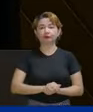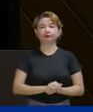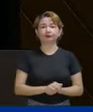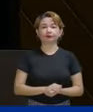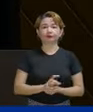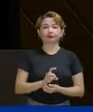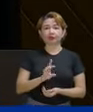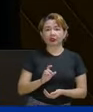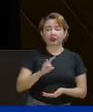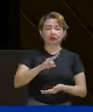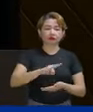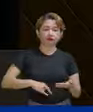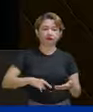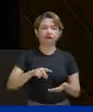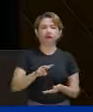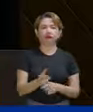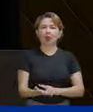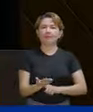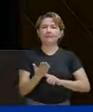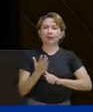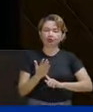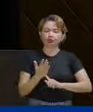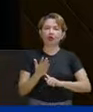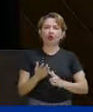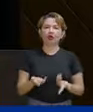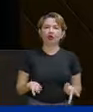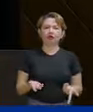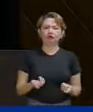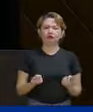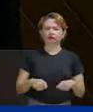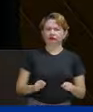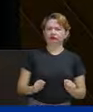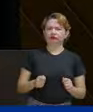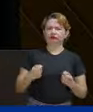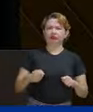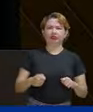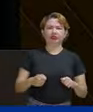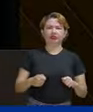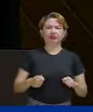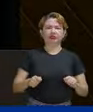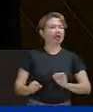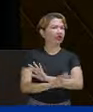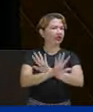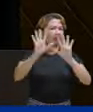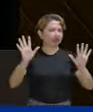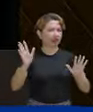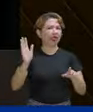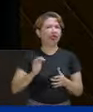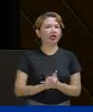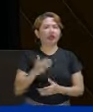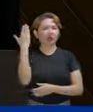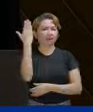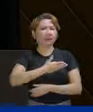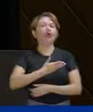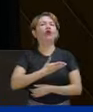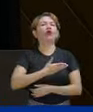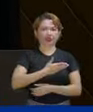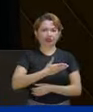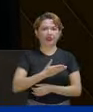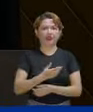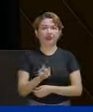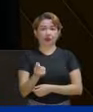a mera emissão de notas não supre a necessidade da comprovação da aplicação efetiva dos recursos, especialmente quando os